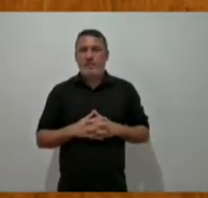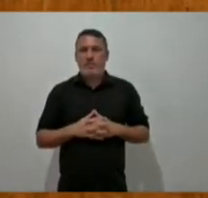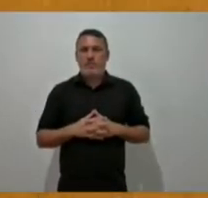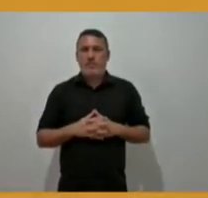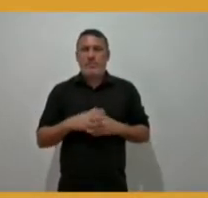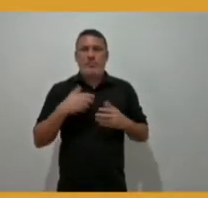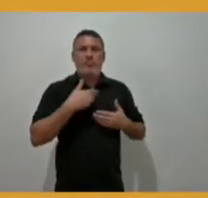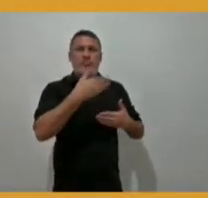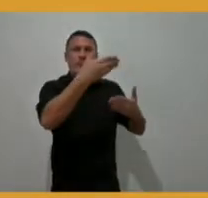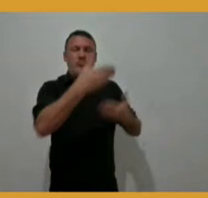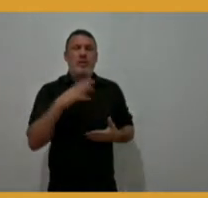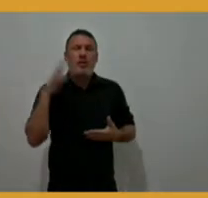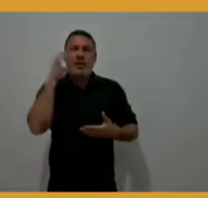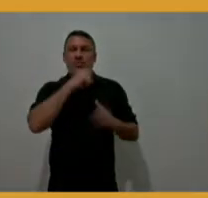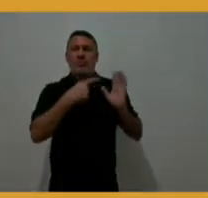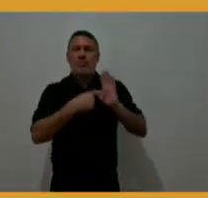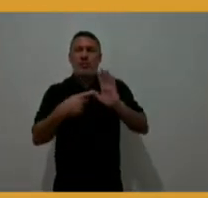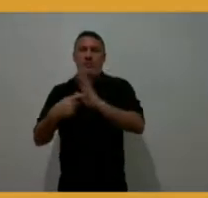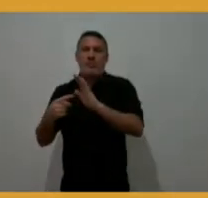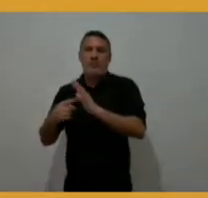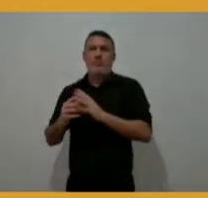Vamos lá.